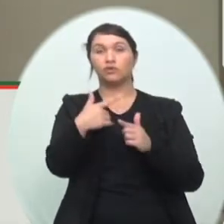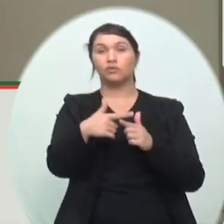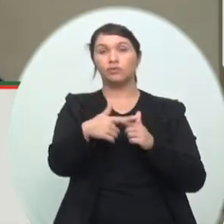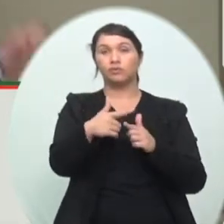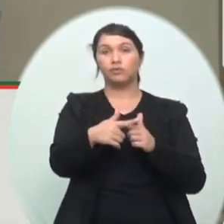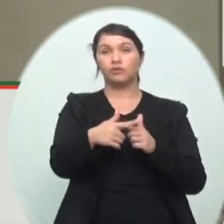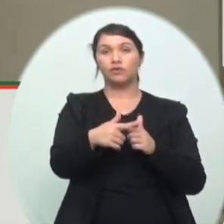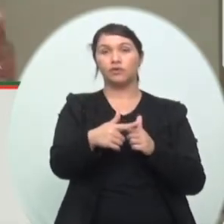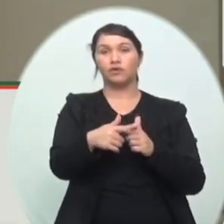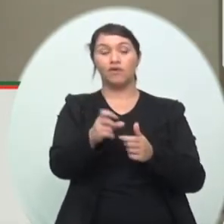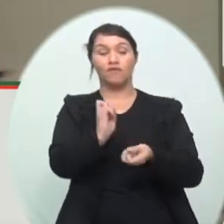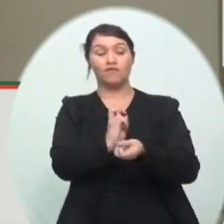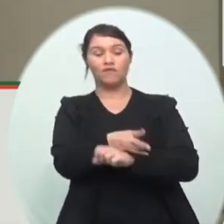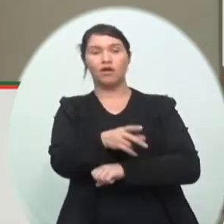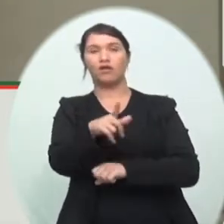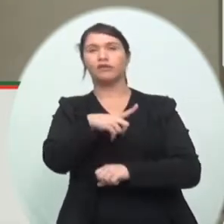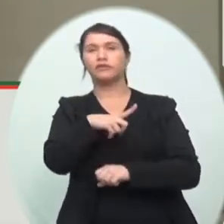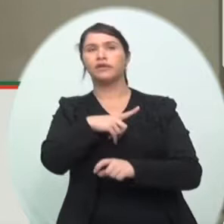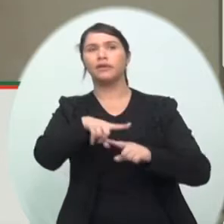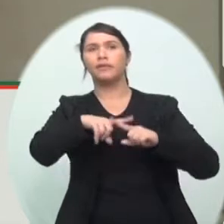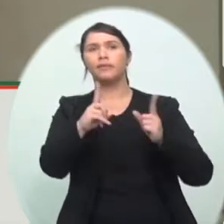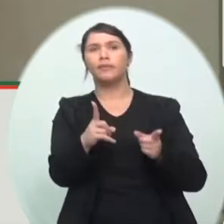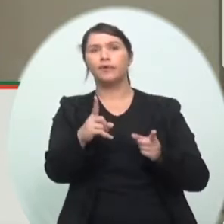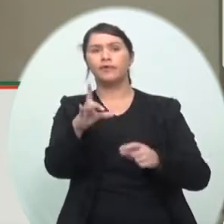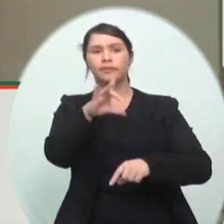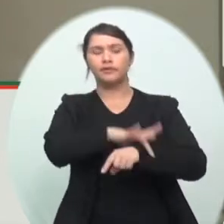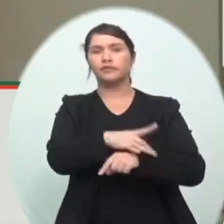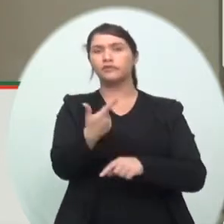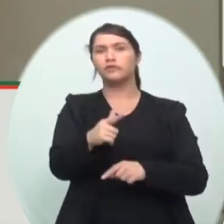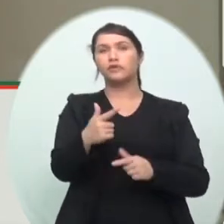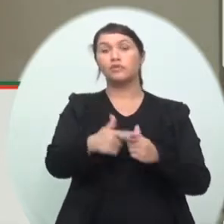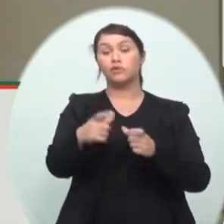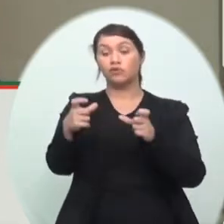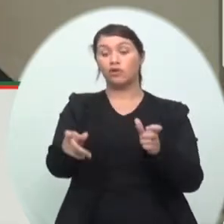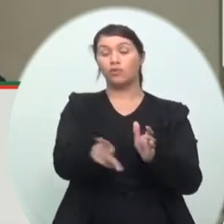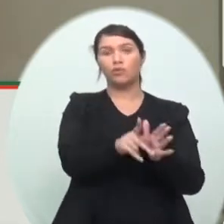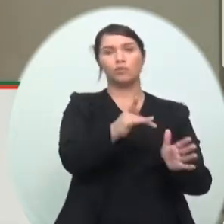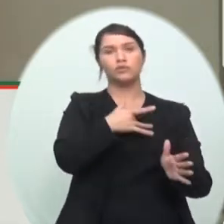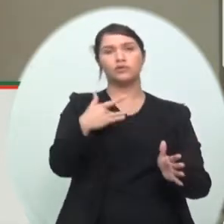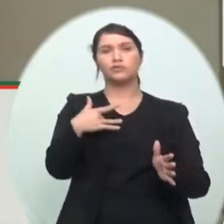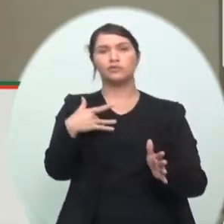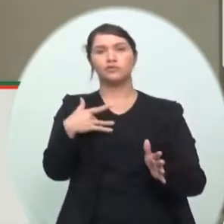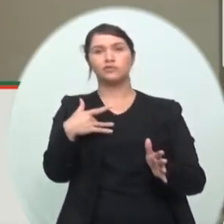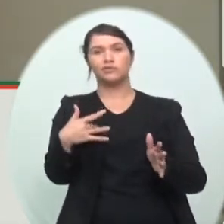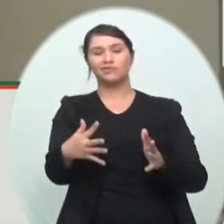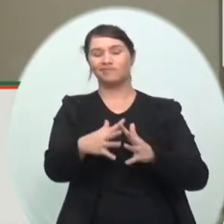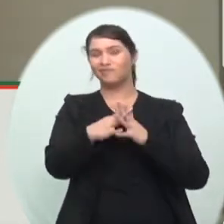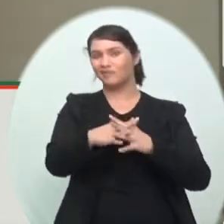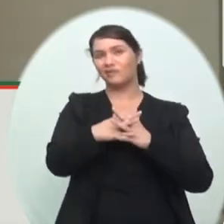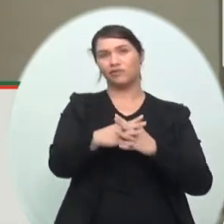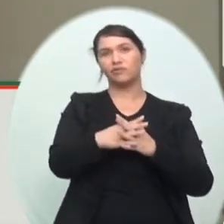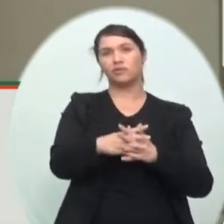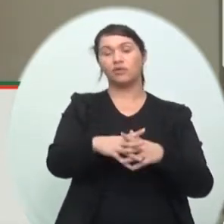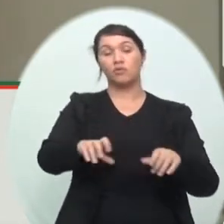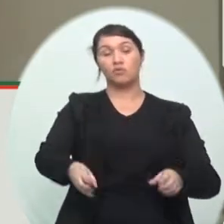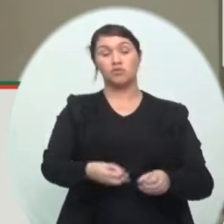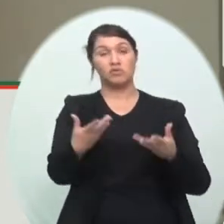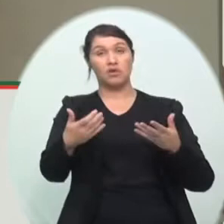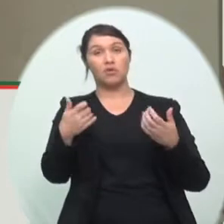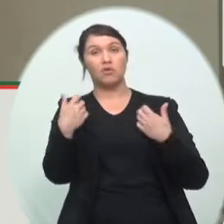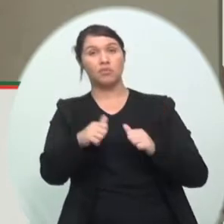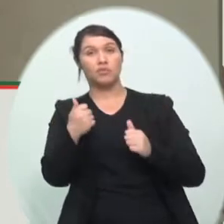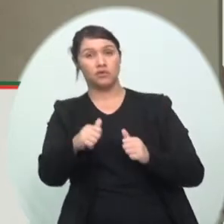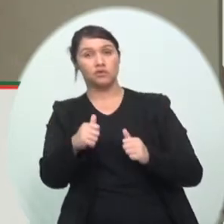agendado, porque não está sendo lançado na unidade de saúde. Precisamos sim, eu acho que vamos fazer um chamamento à secretária que possa vir